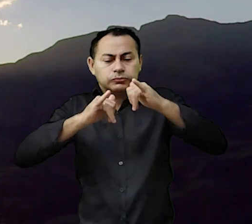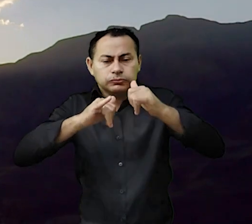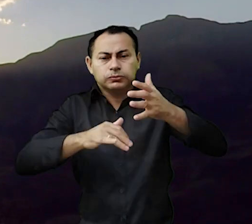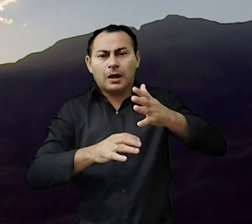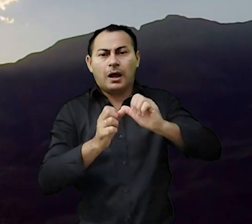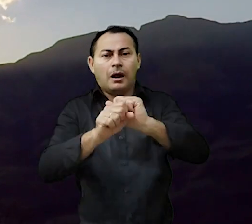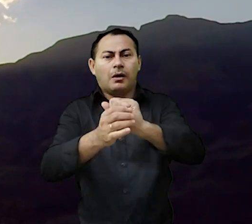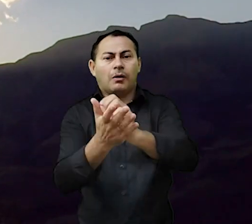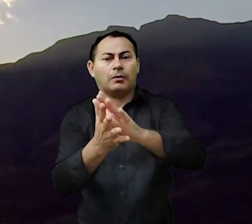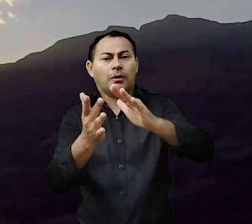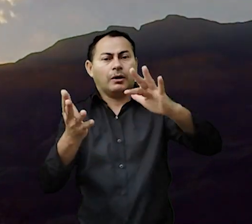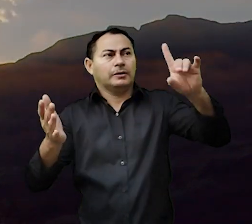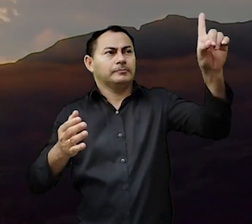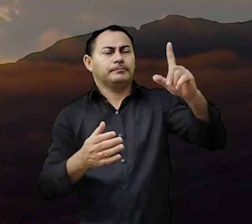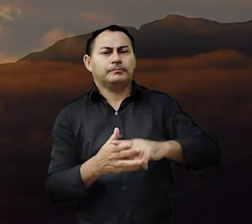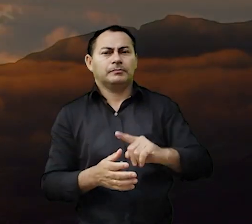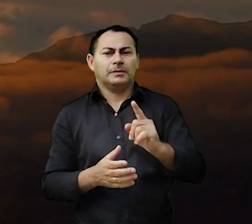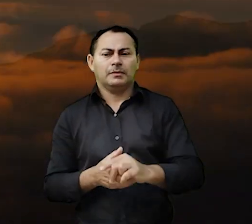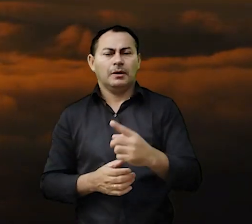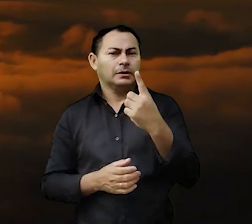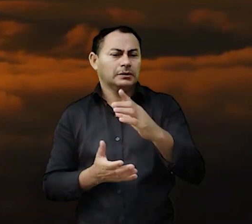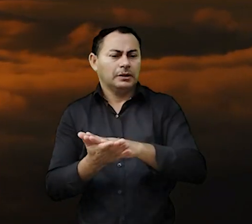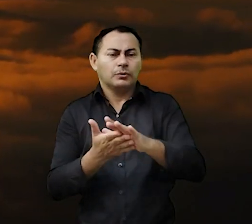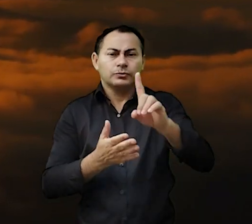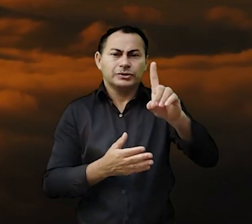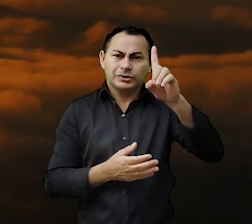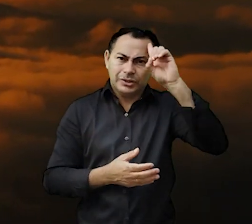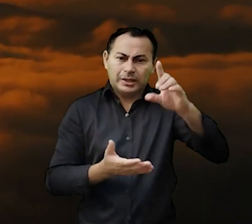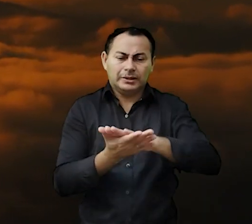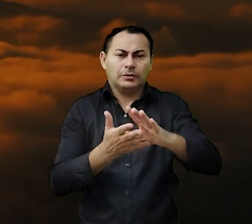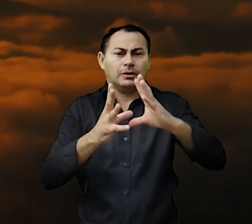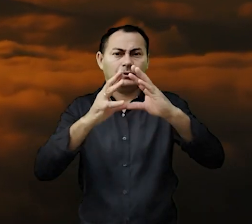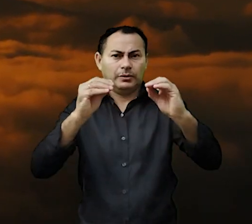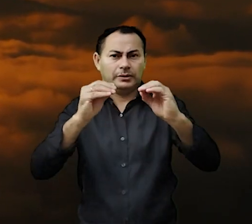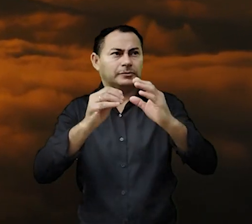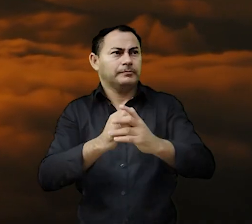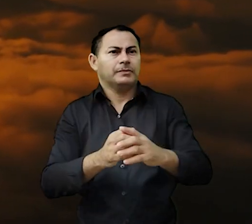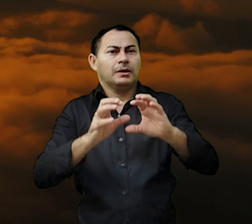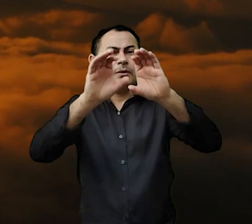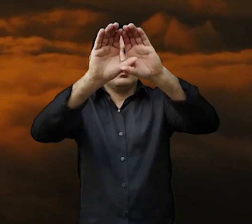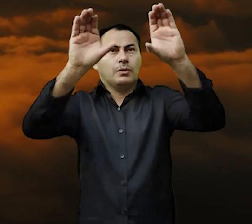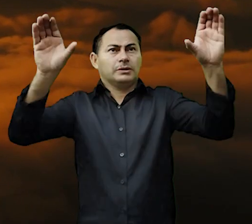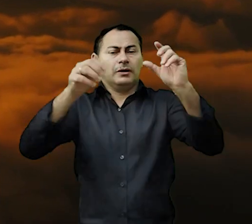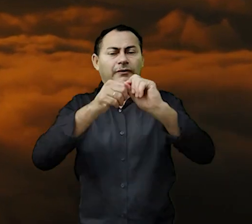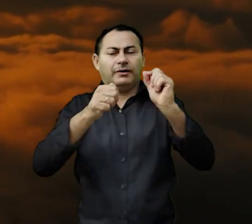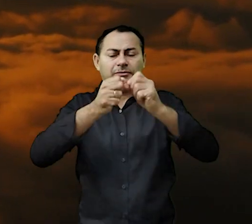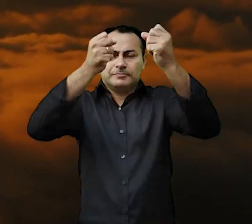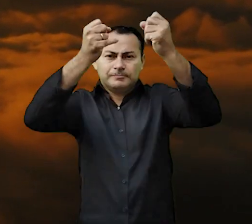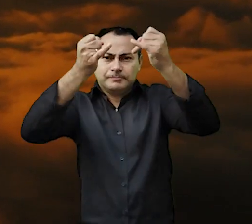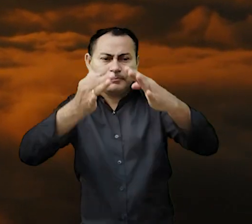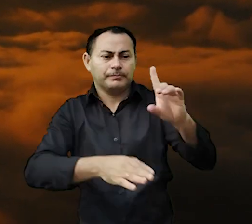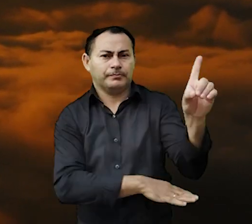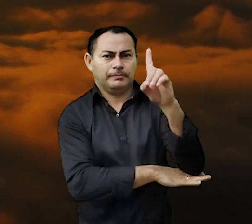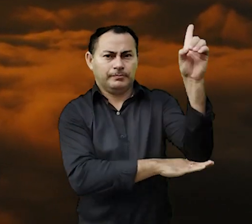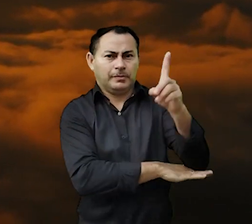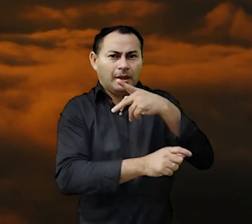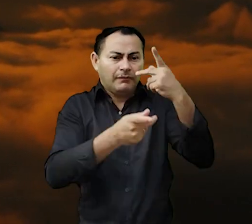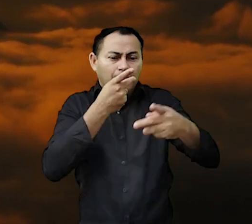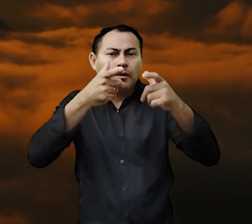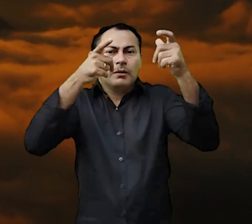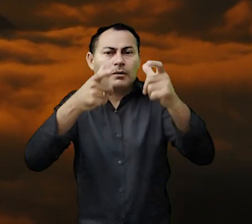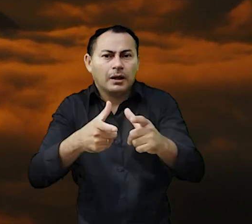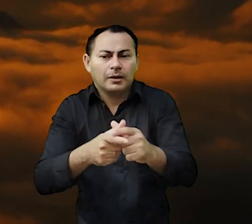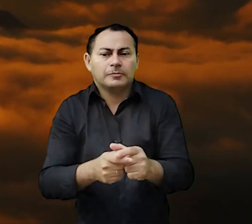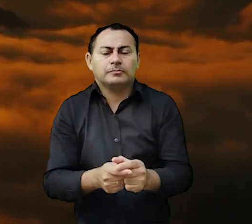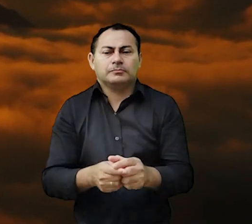Deus. Não se passa um dia nem uma noite sem que os céus não façam esse sermão. Davi continua falando do